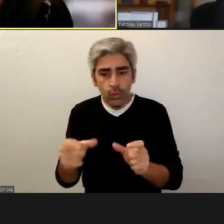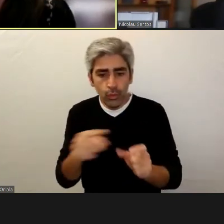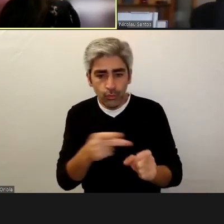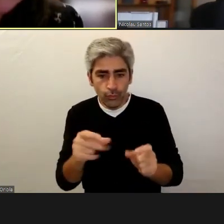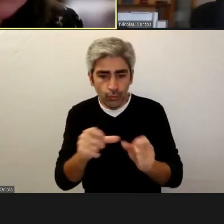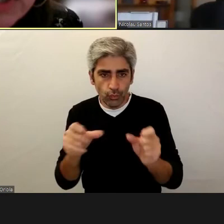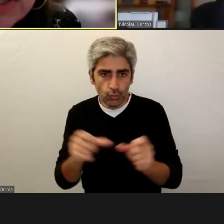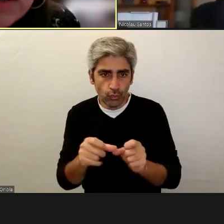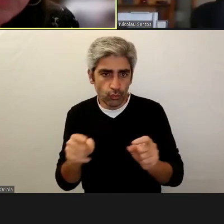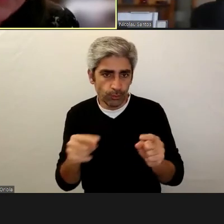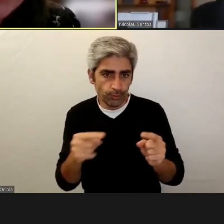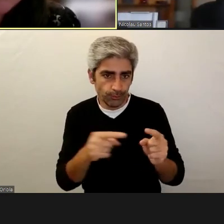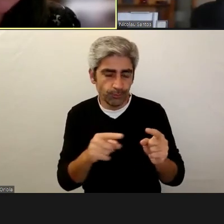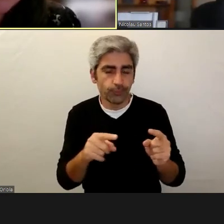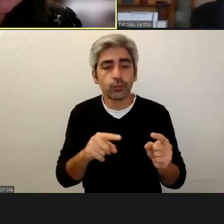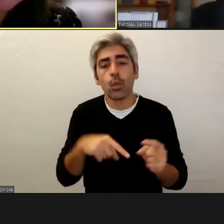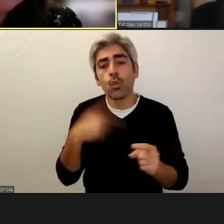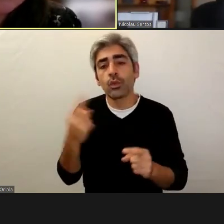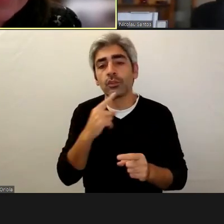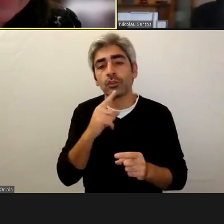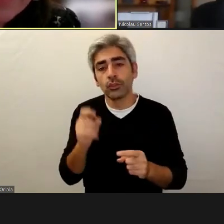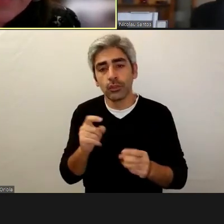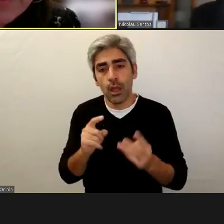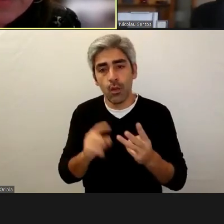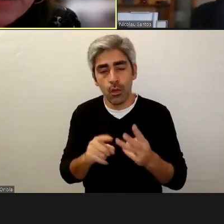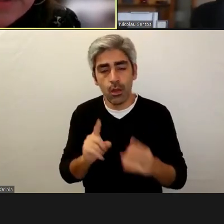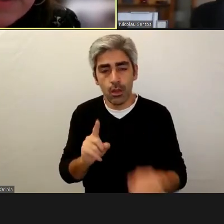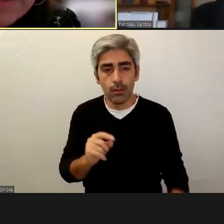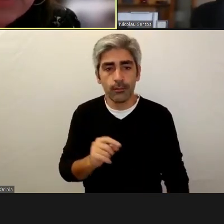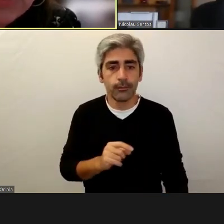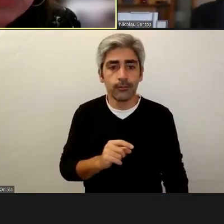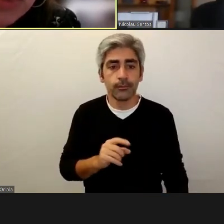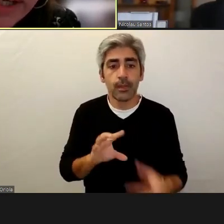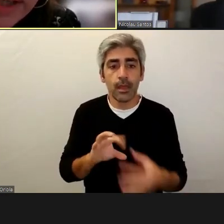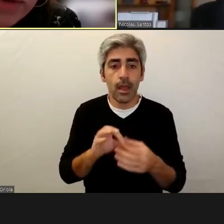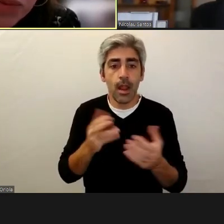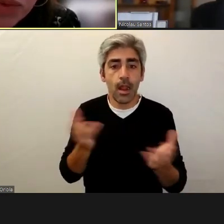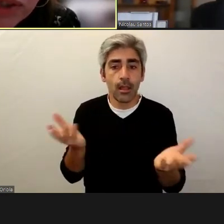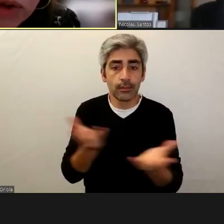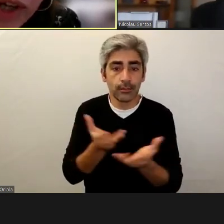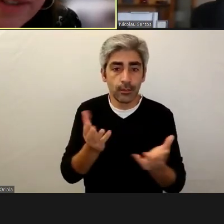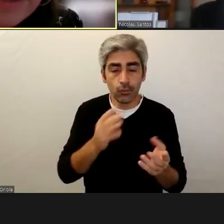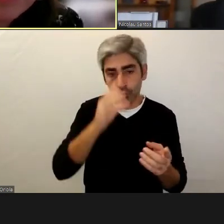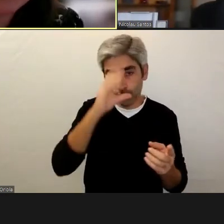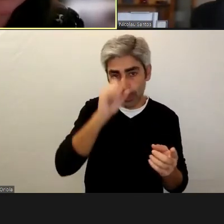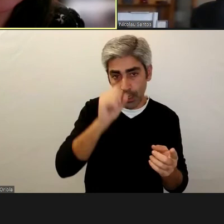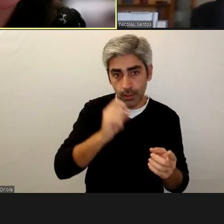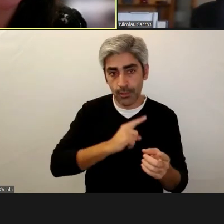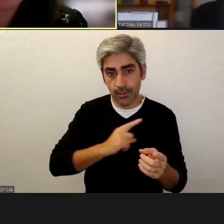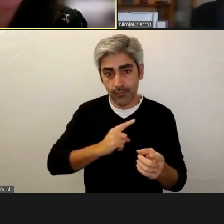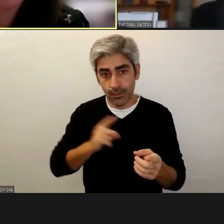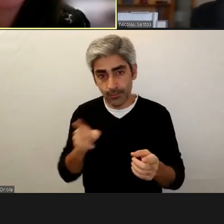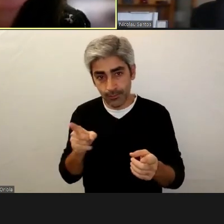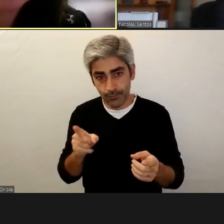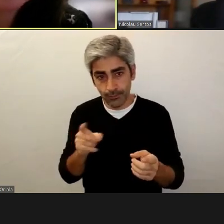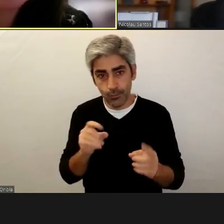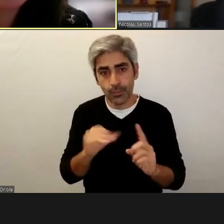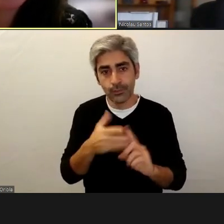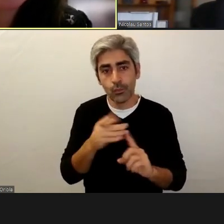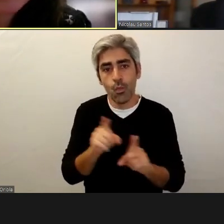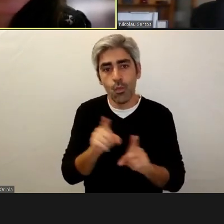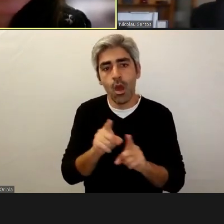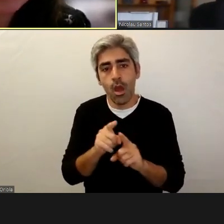medidas. Outra questão depois é também da relação entre o Estado e os particulares, aqui um princípio quase